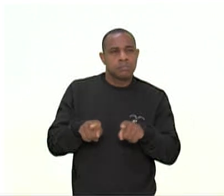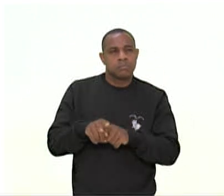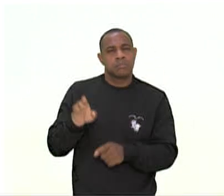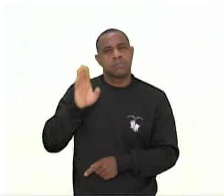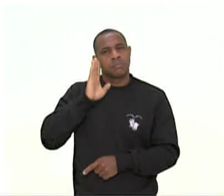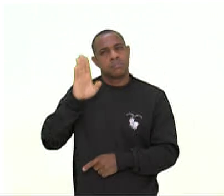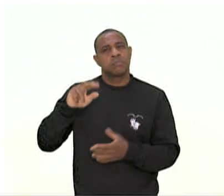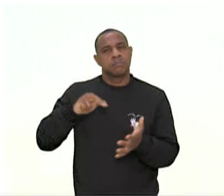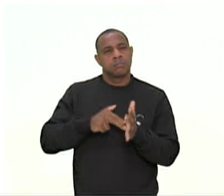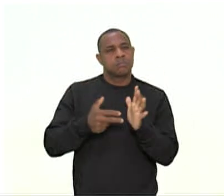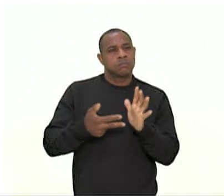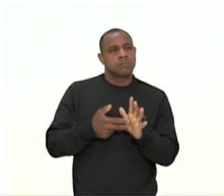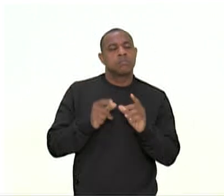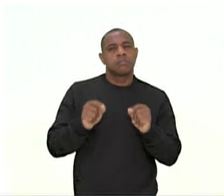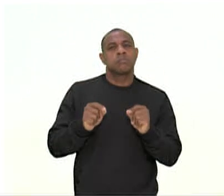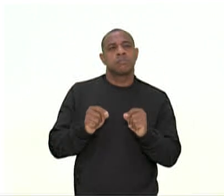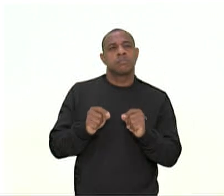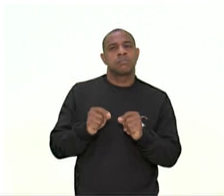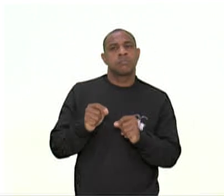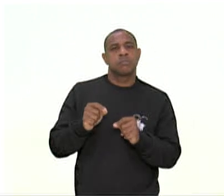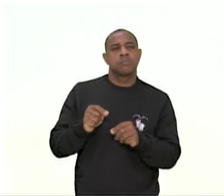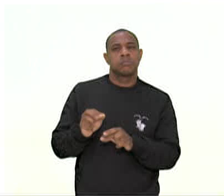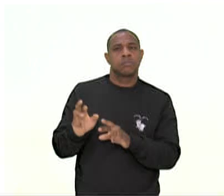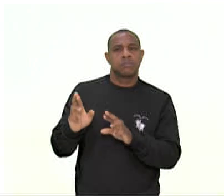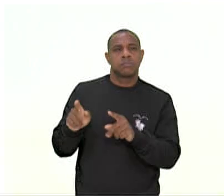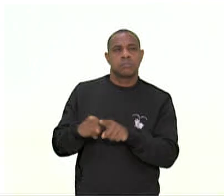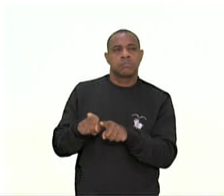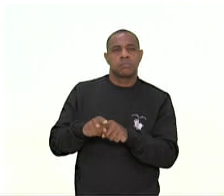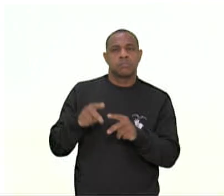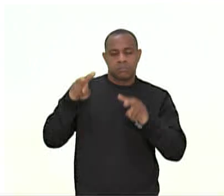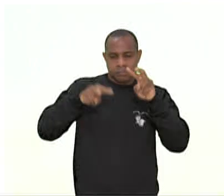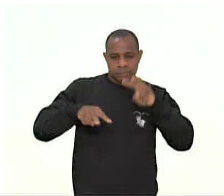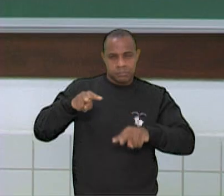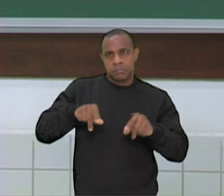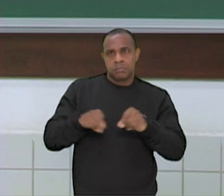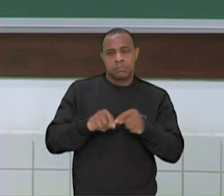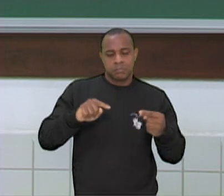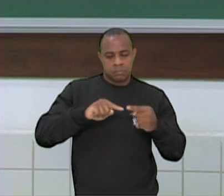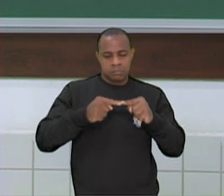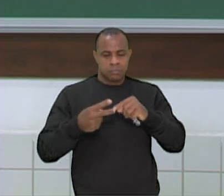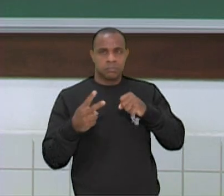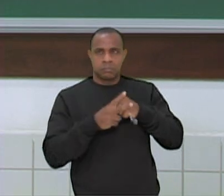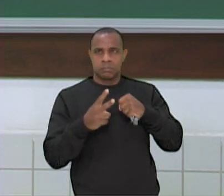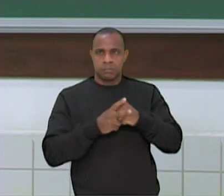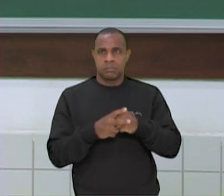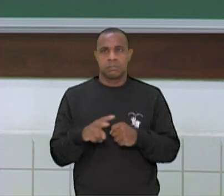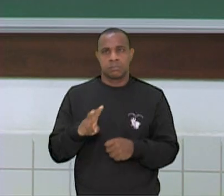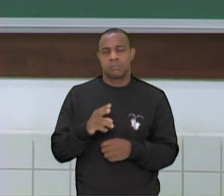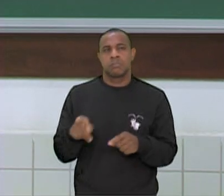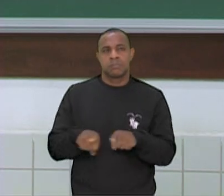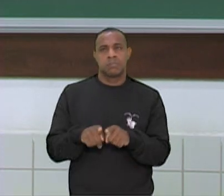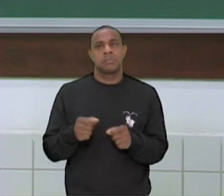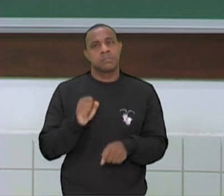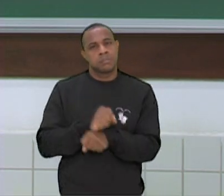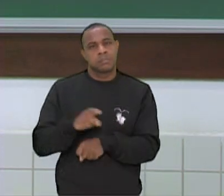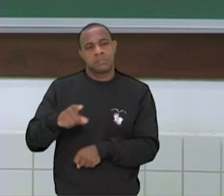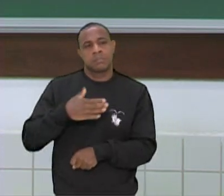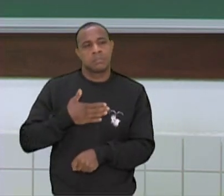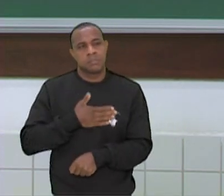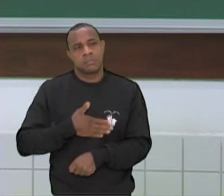principais representantes e analisamos também um pouquinho da concordância verbo-nominal. Eu espero que vocês tenham gostado e já que estamos